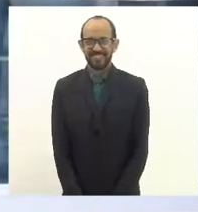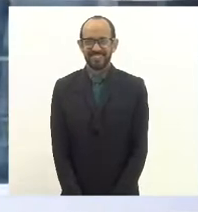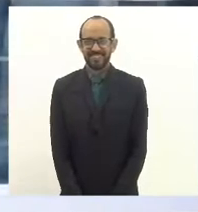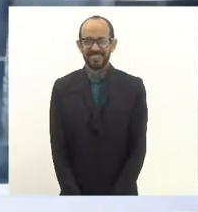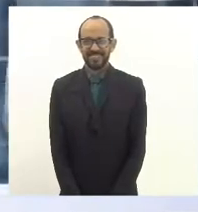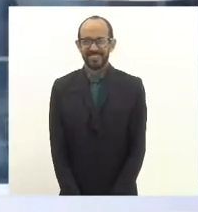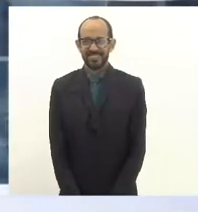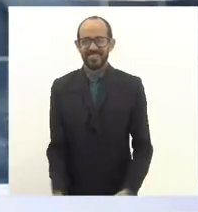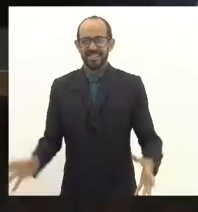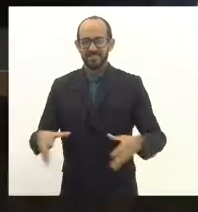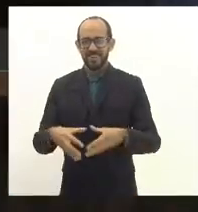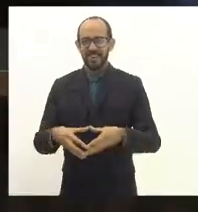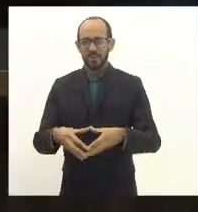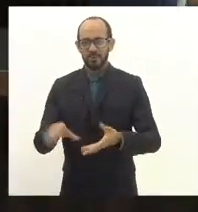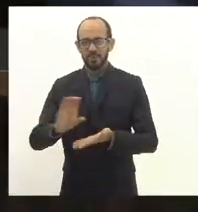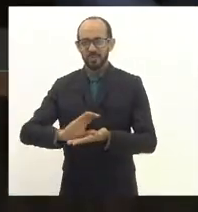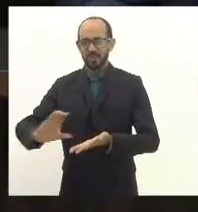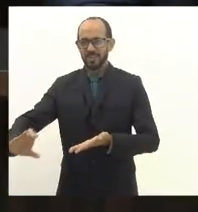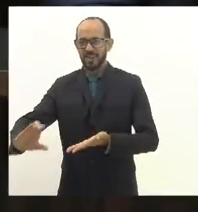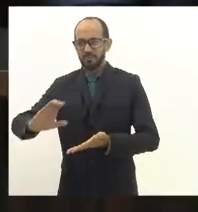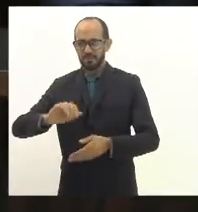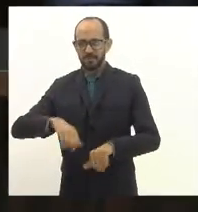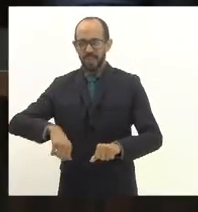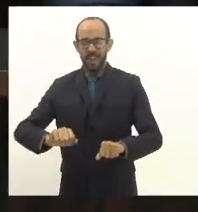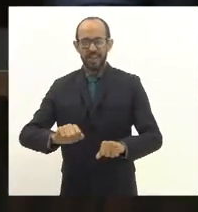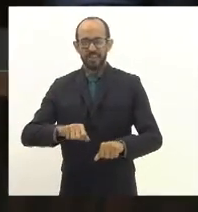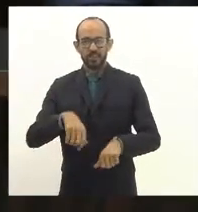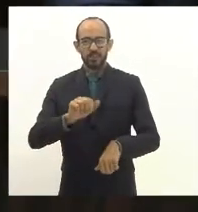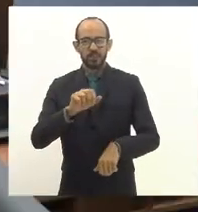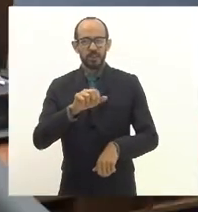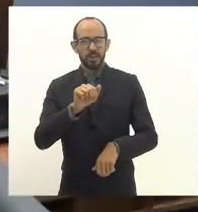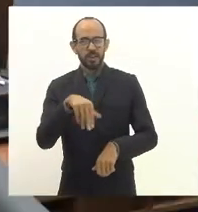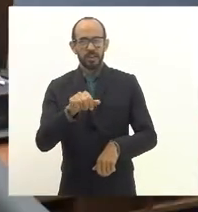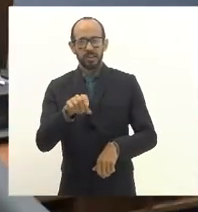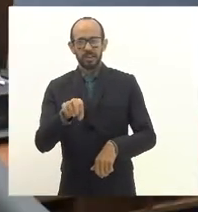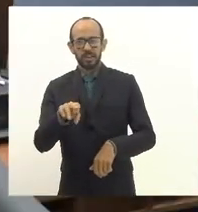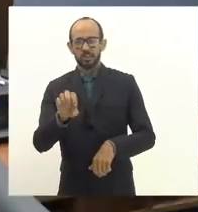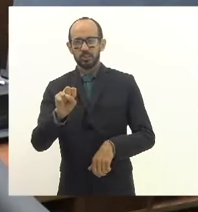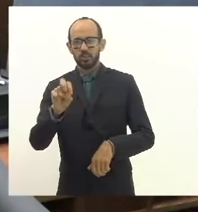Pela comissão de orçamento, deputado Anderson Moraes.